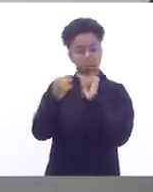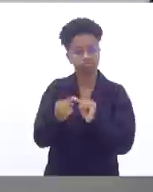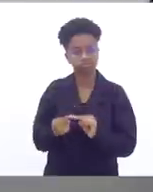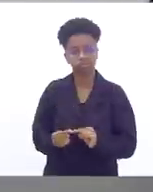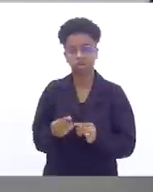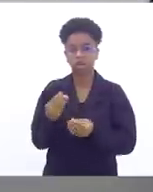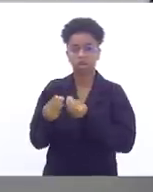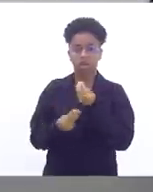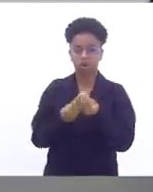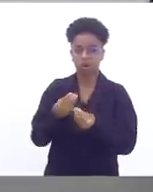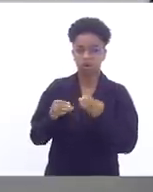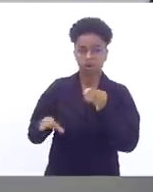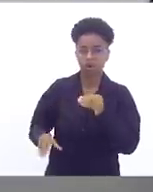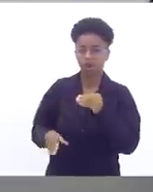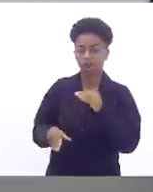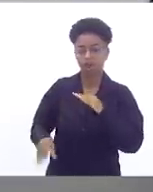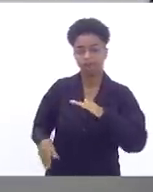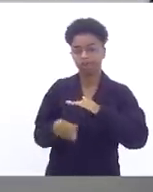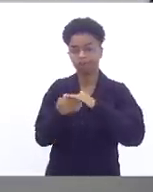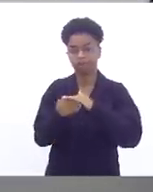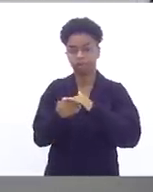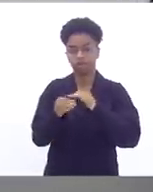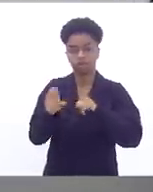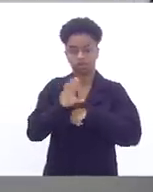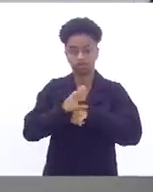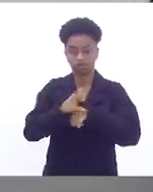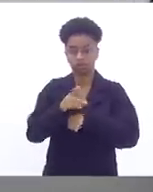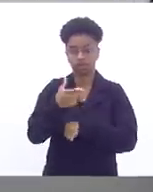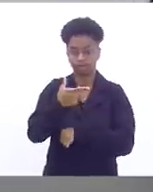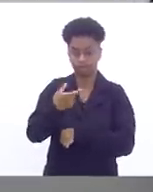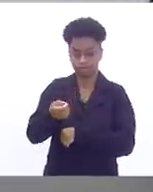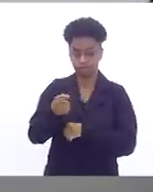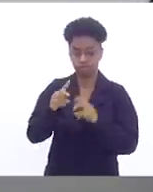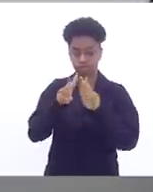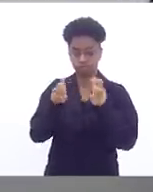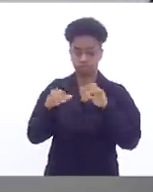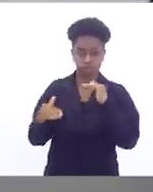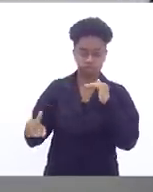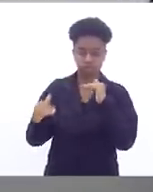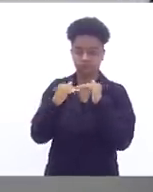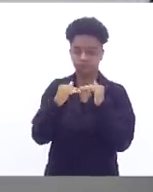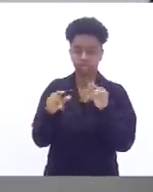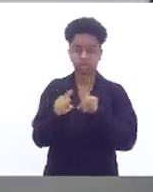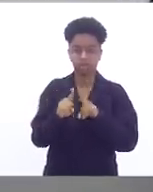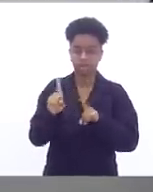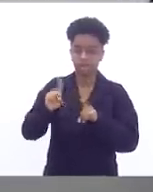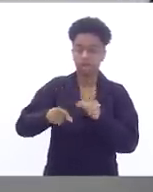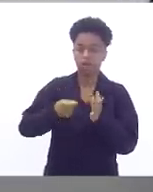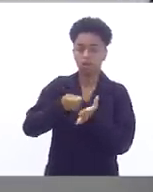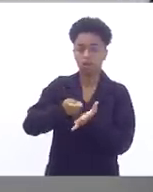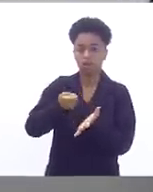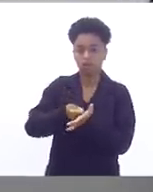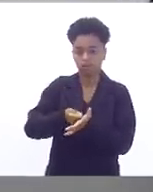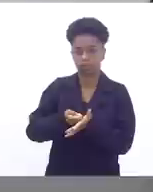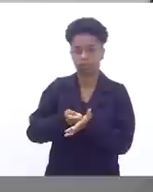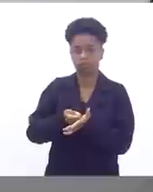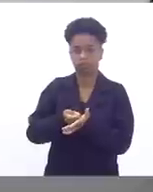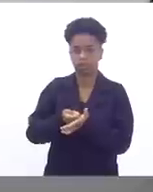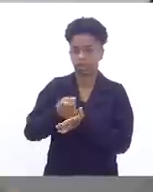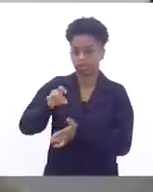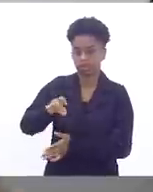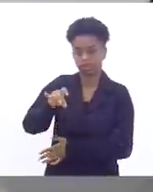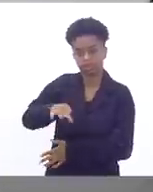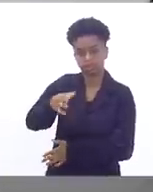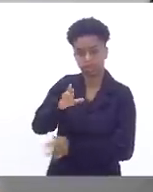emenda constitucional 20 a exigência da emenda constitucional 20 sobre a paridade e isso é uma obrigação que eu na última